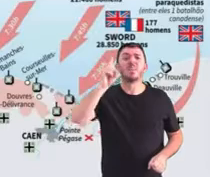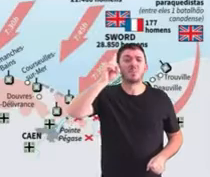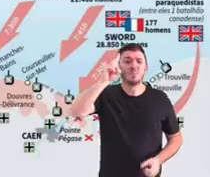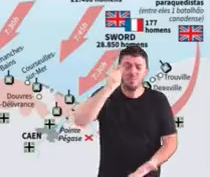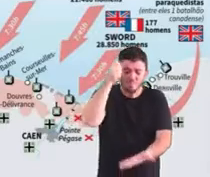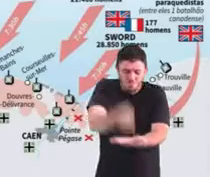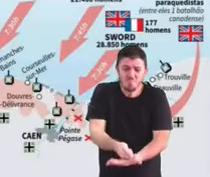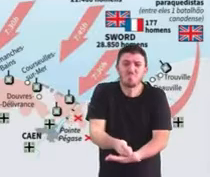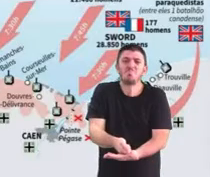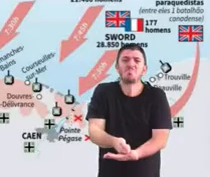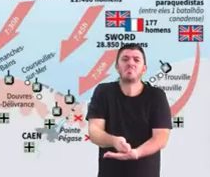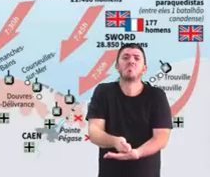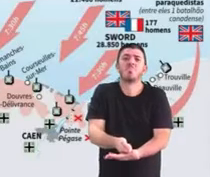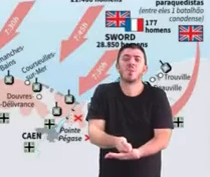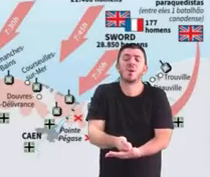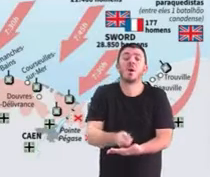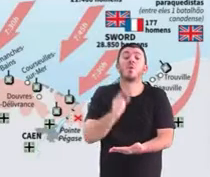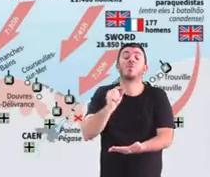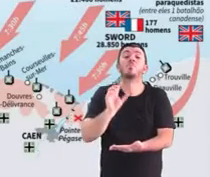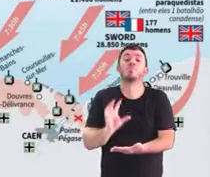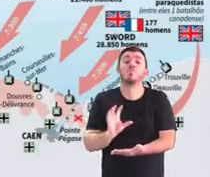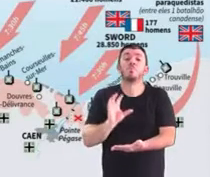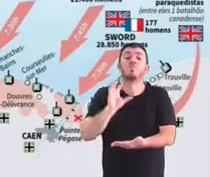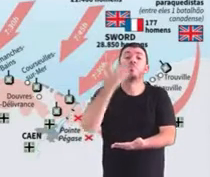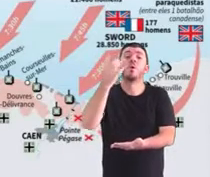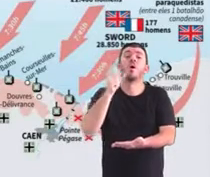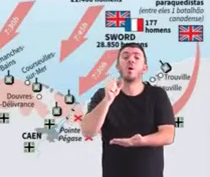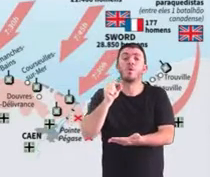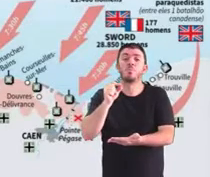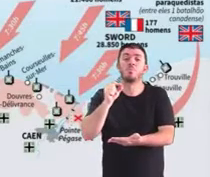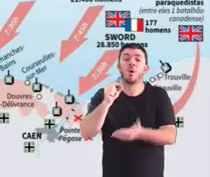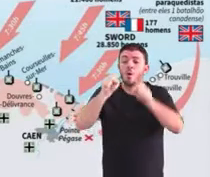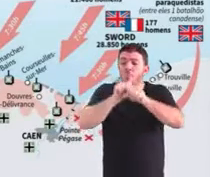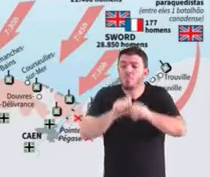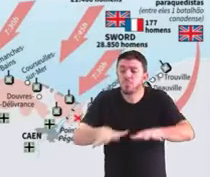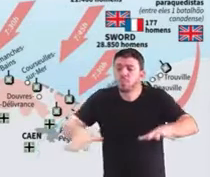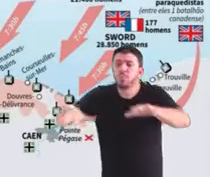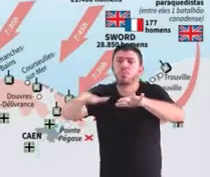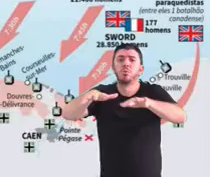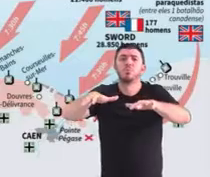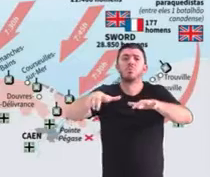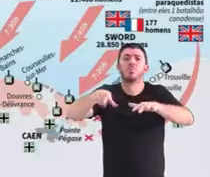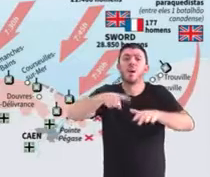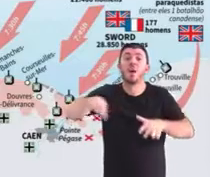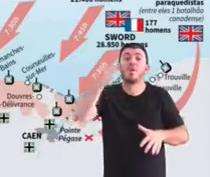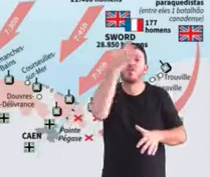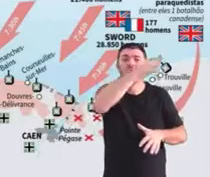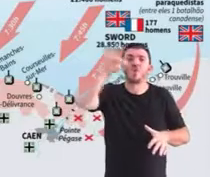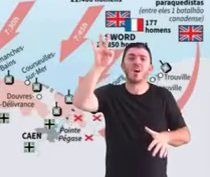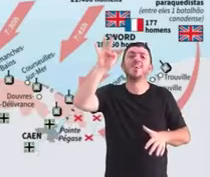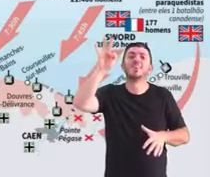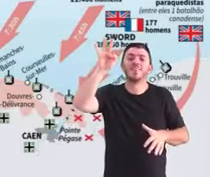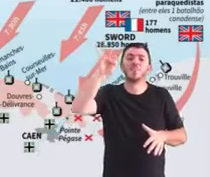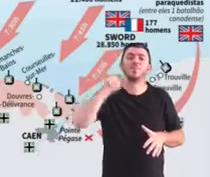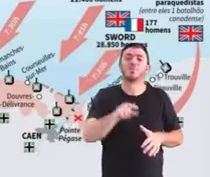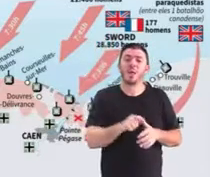decisivo, onde ocorreu o desembarque aliado na Normandia, região ao norte da França. Esse